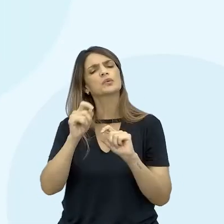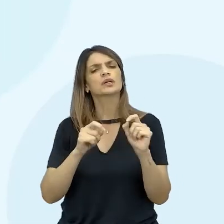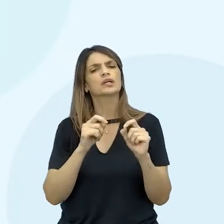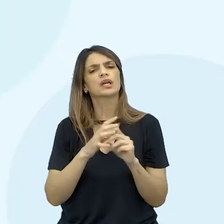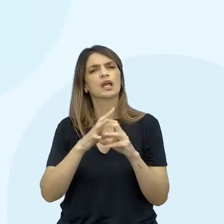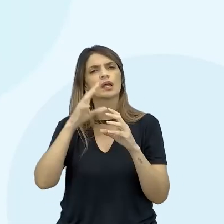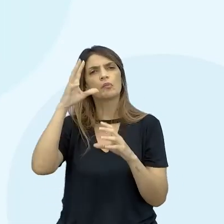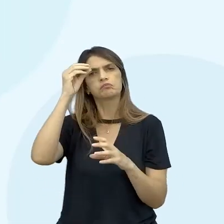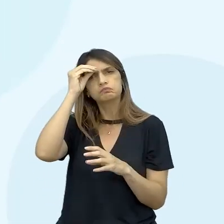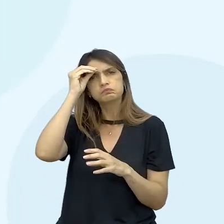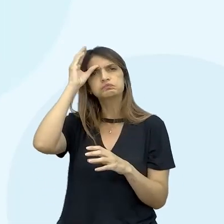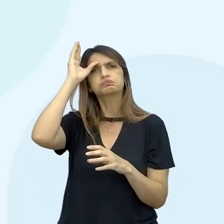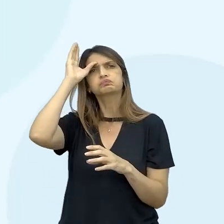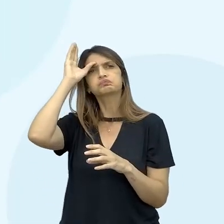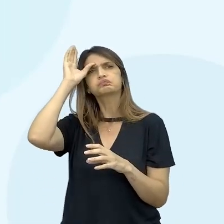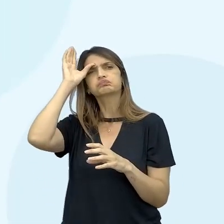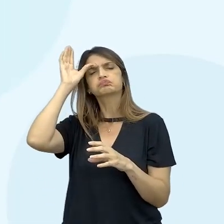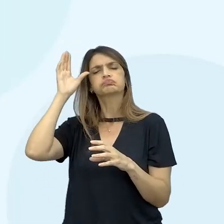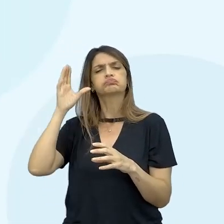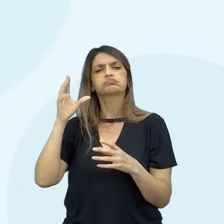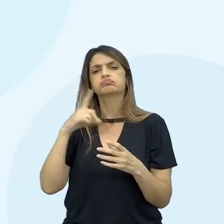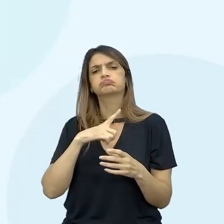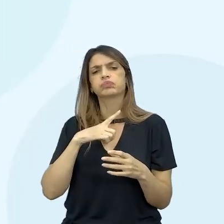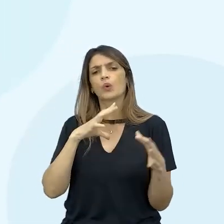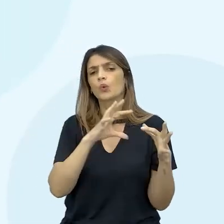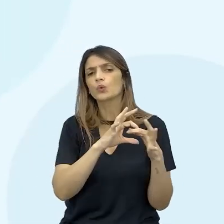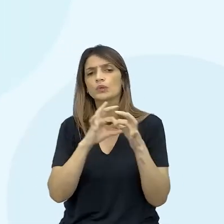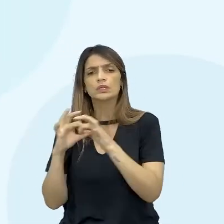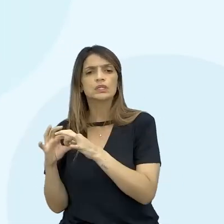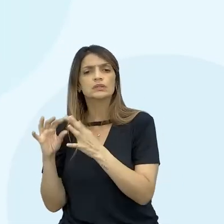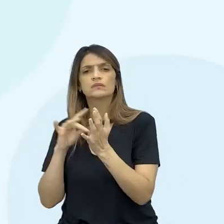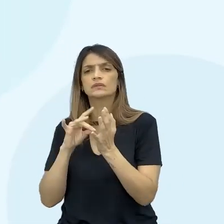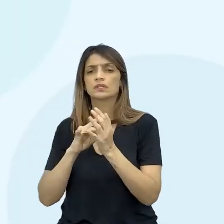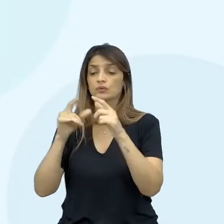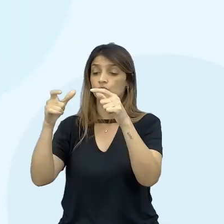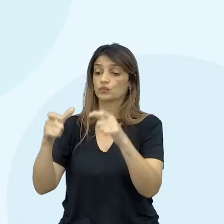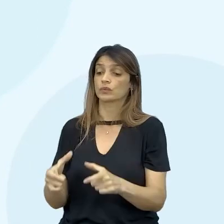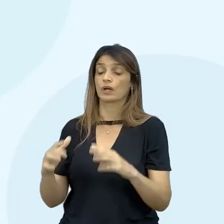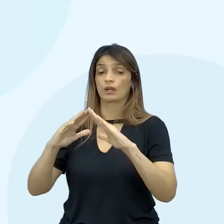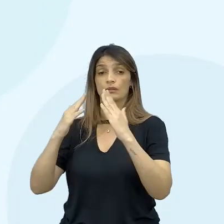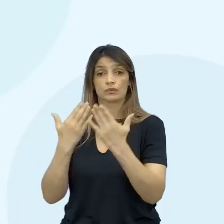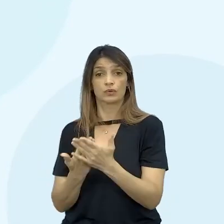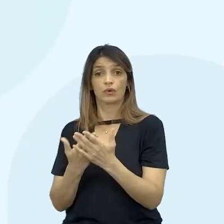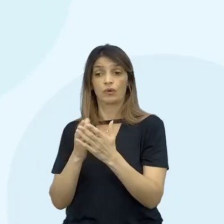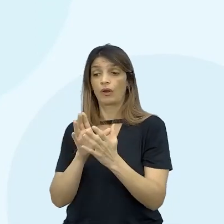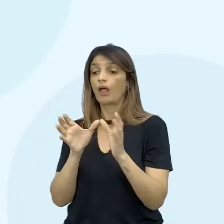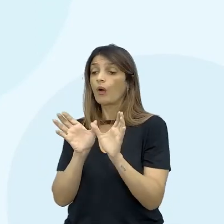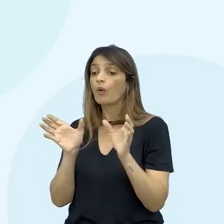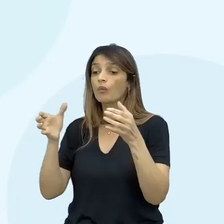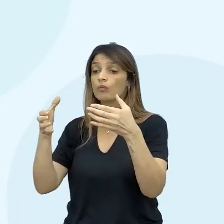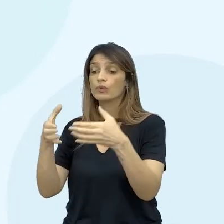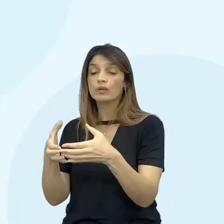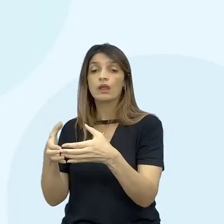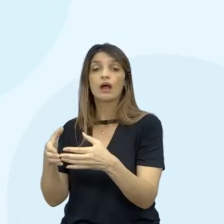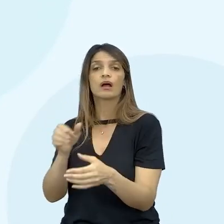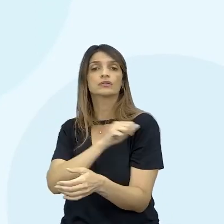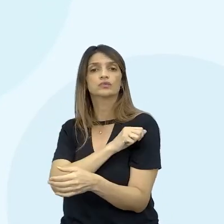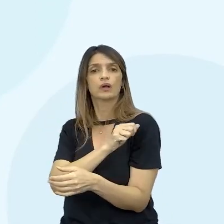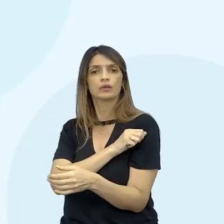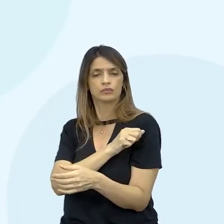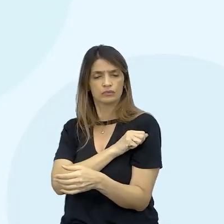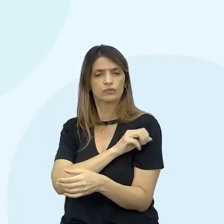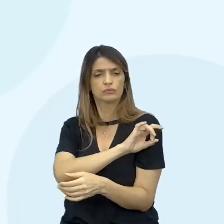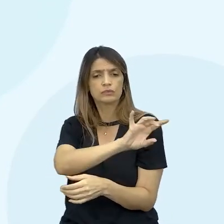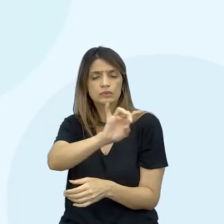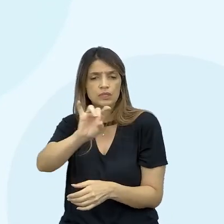repertório, adequação dos temas ao contexto da realidade local da escola, da comunidade e dos estudantes.